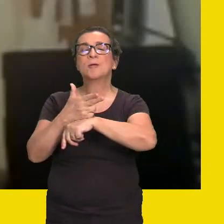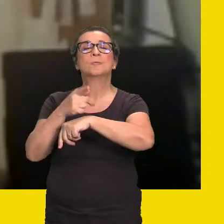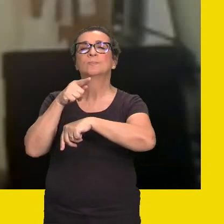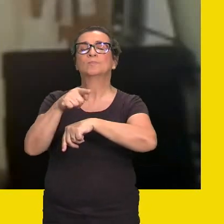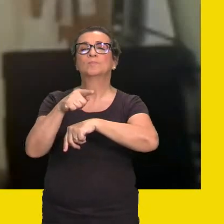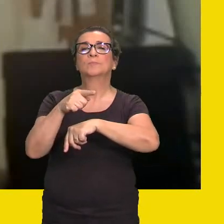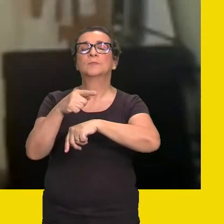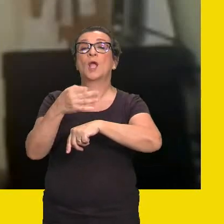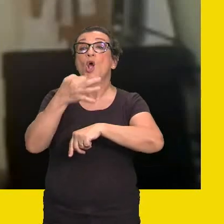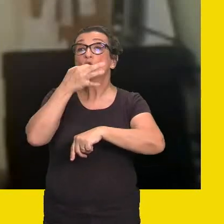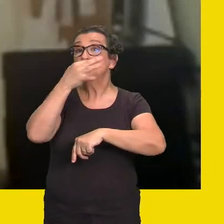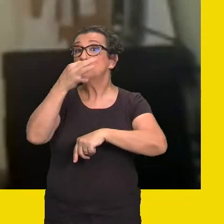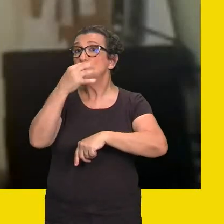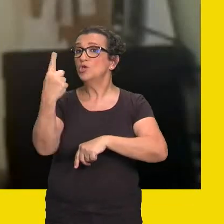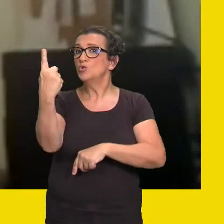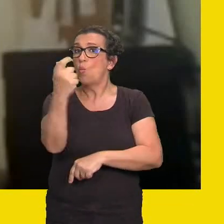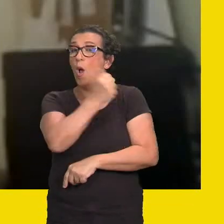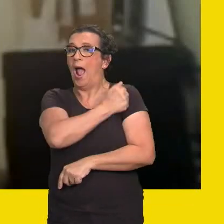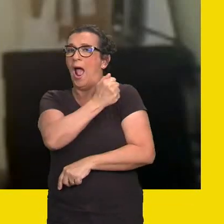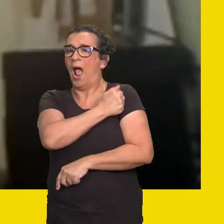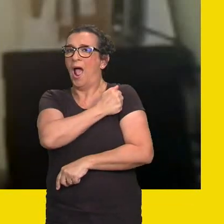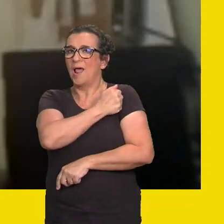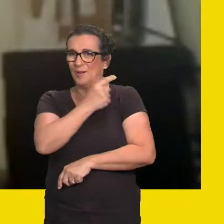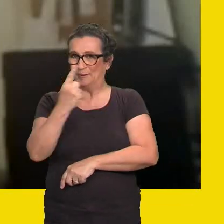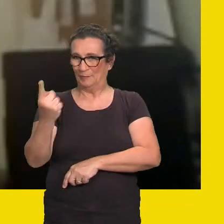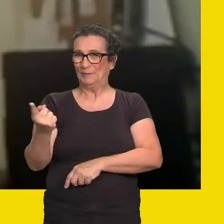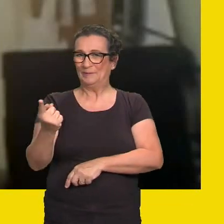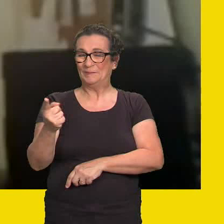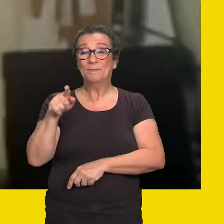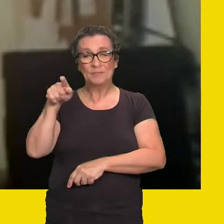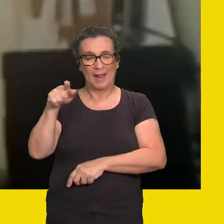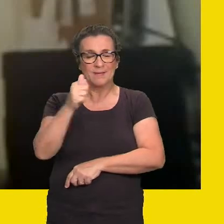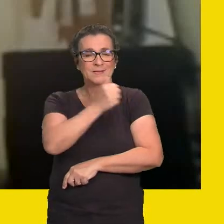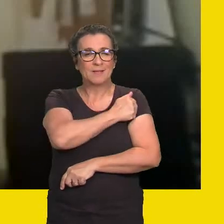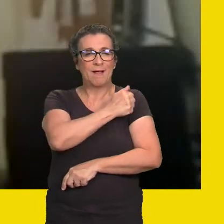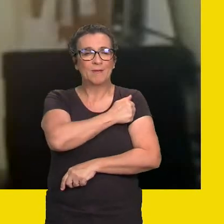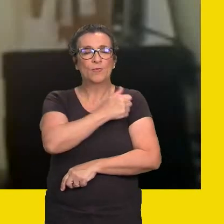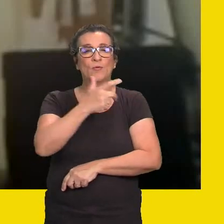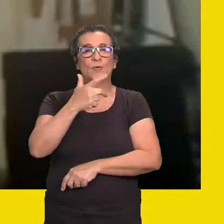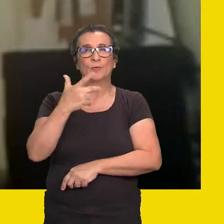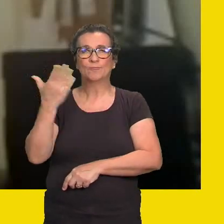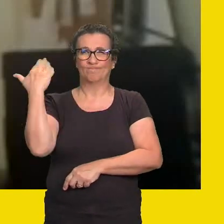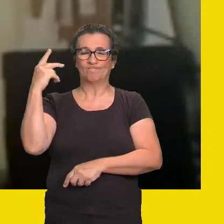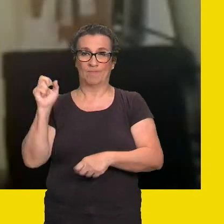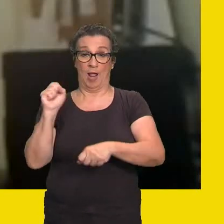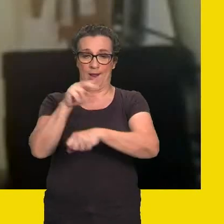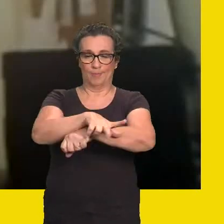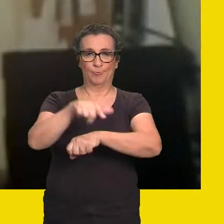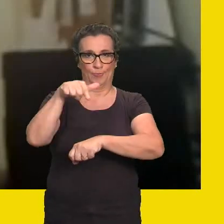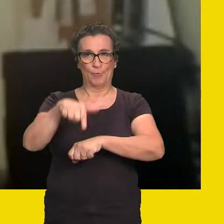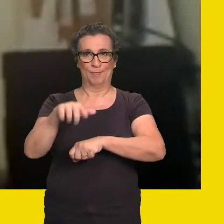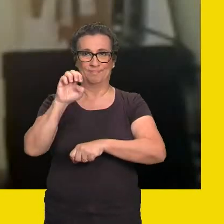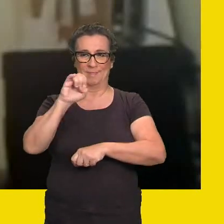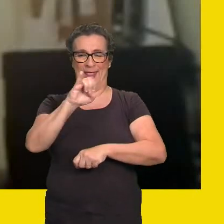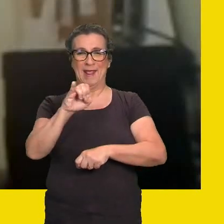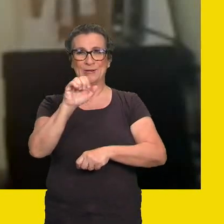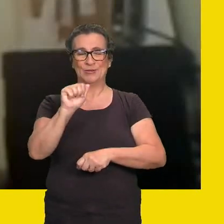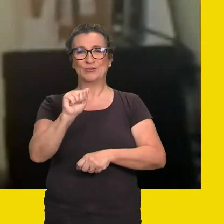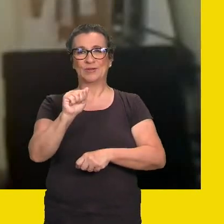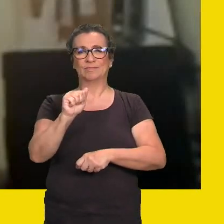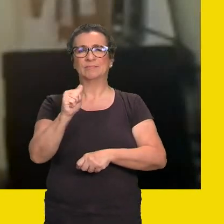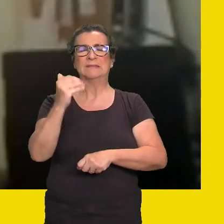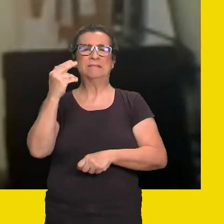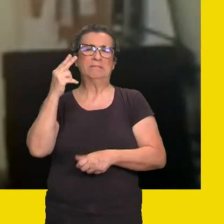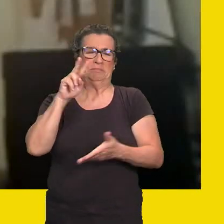partir da sugestão de um dos nossos alunos. Esse aluno, ele quando entrou na EJA, ele sabia